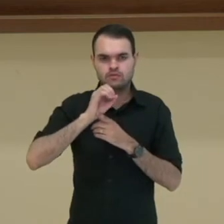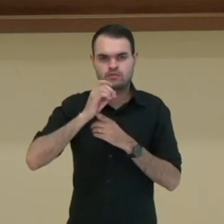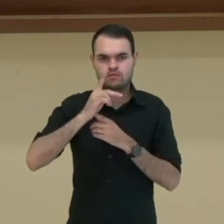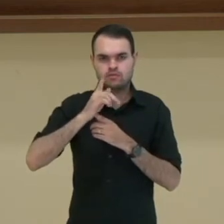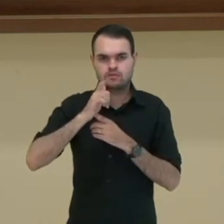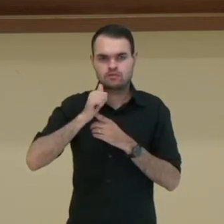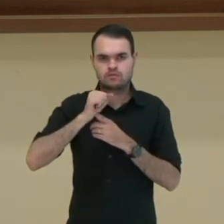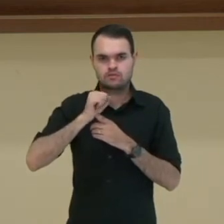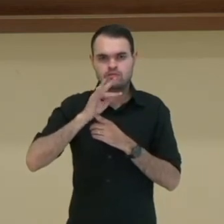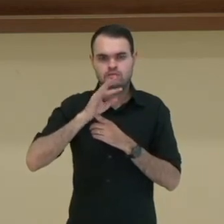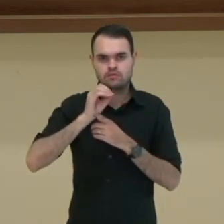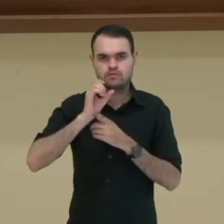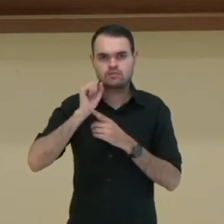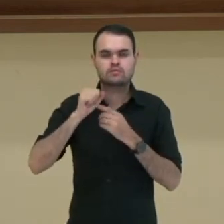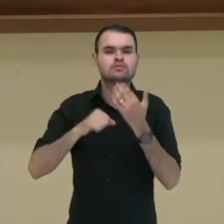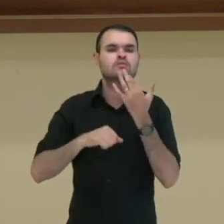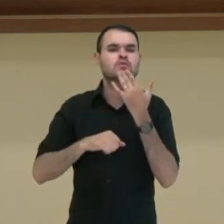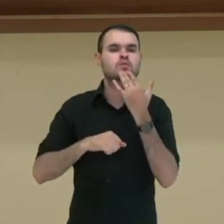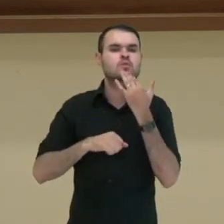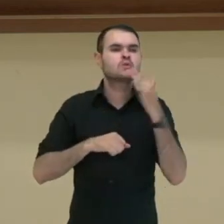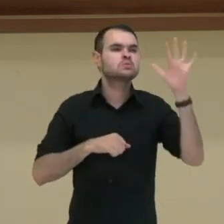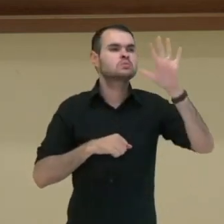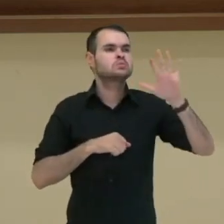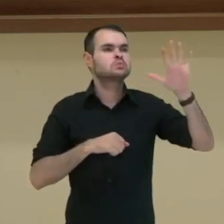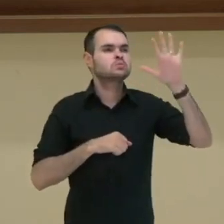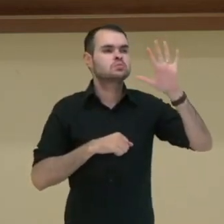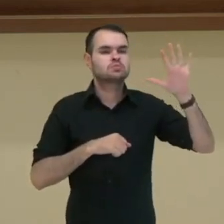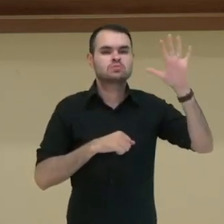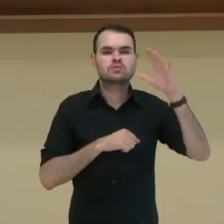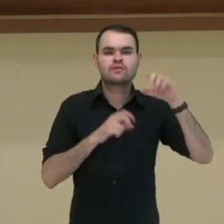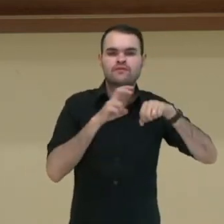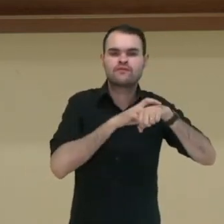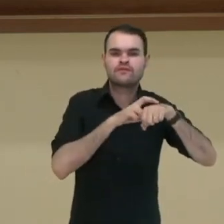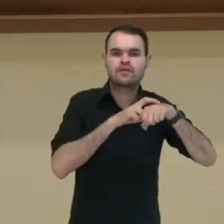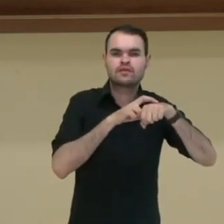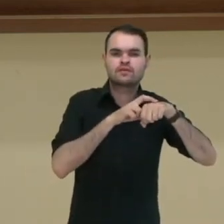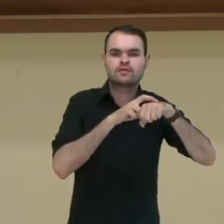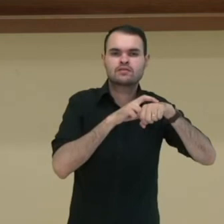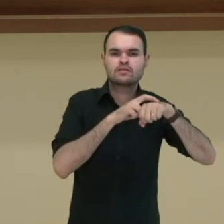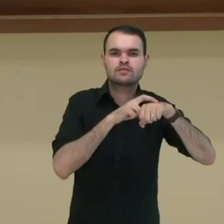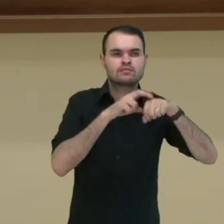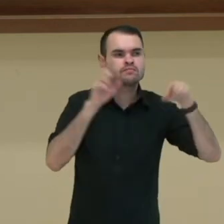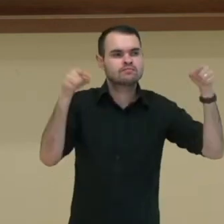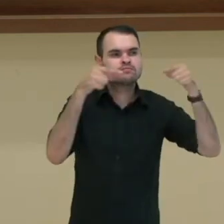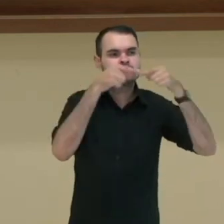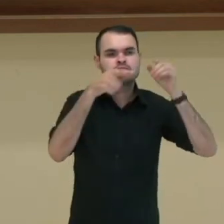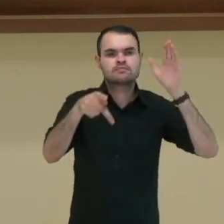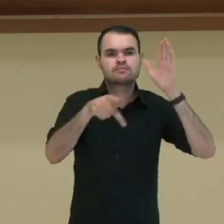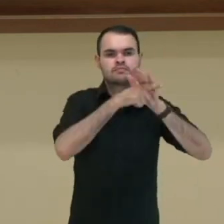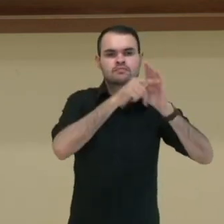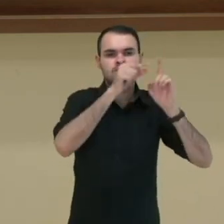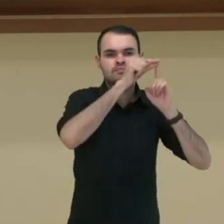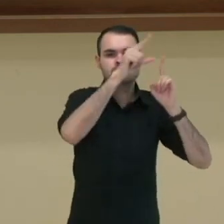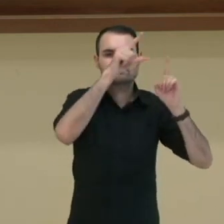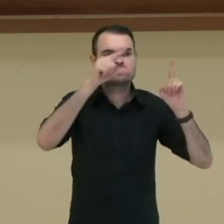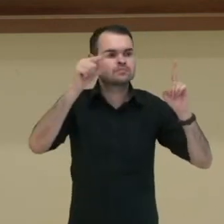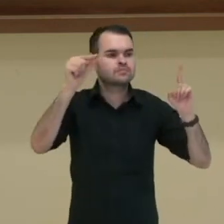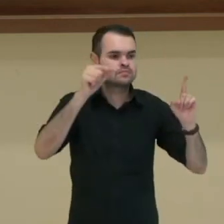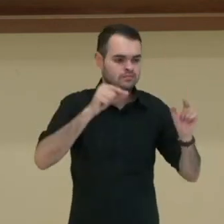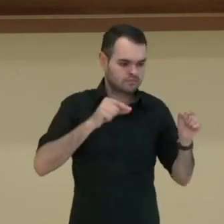aquela coloração, né, a clorofila, aquela coloração esverdeada que confere ali as folhas, né, aquela